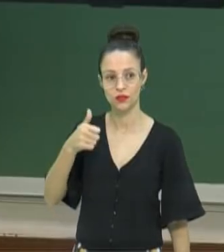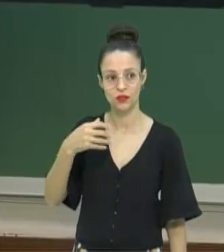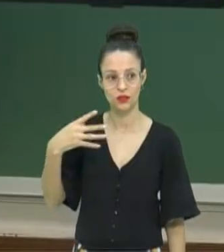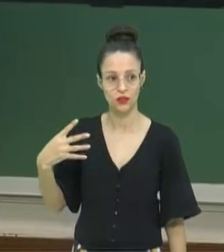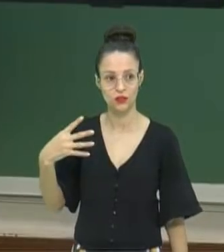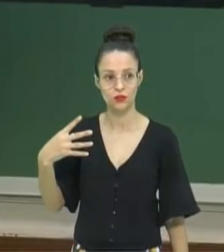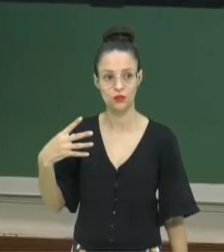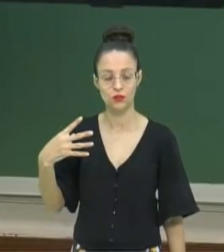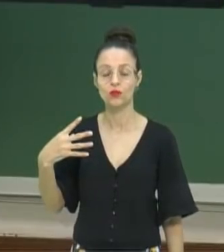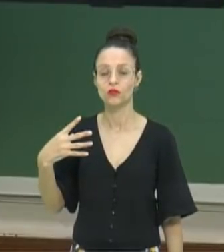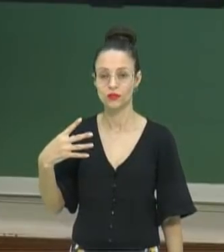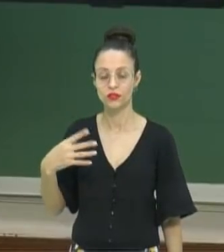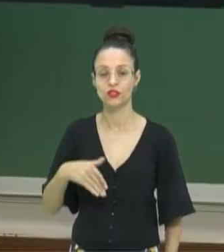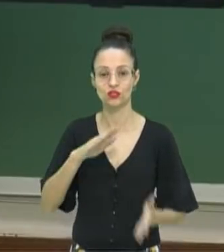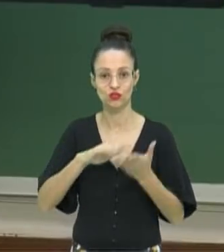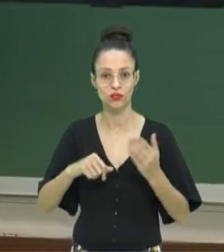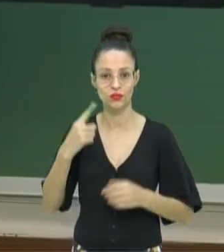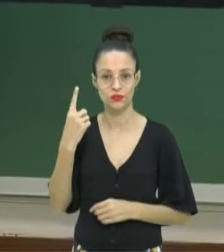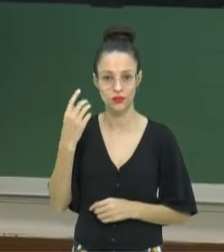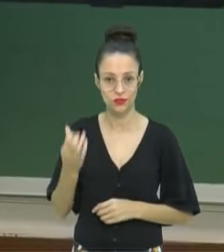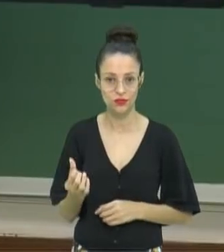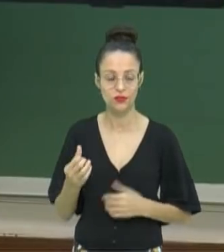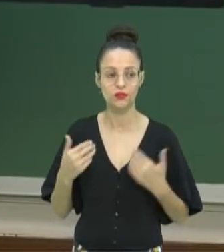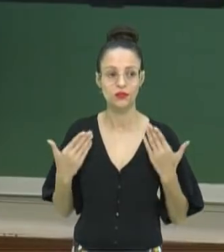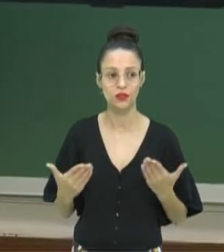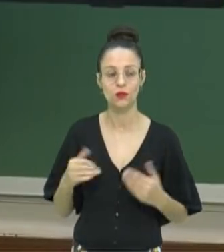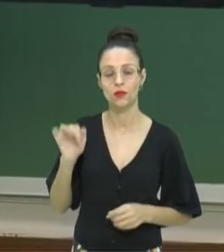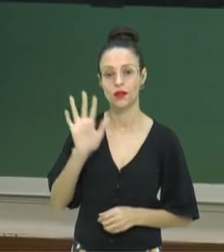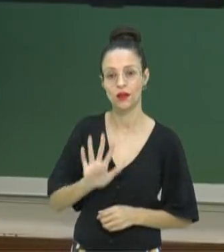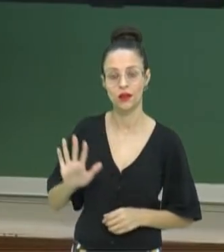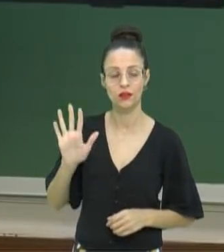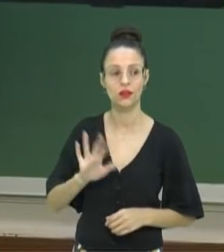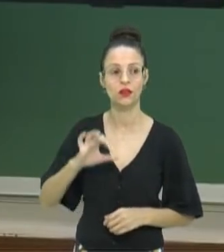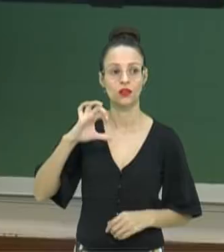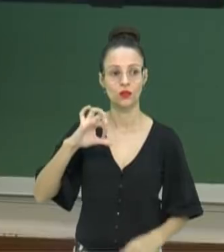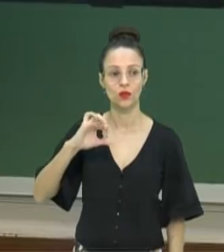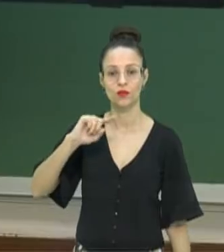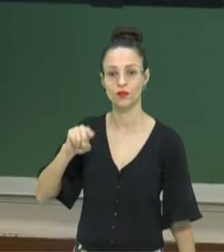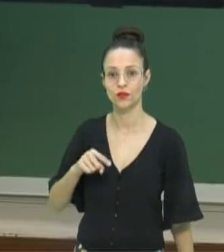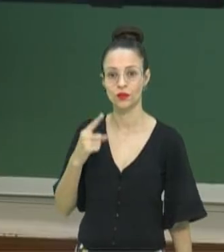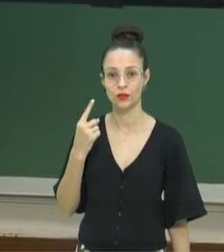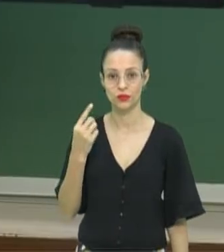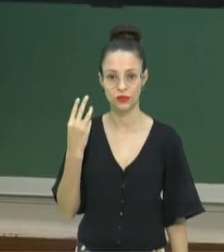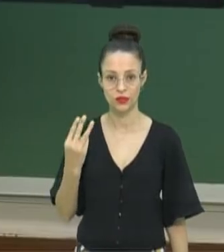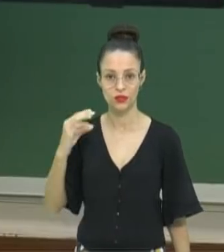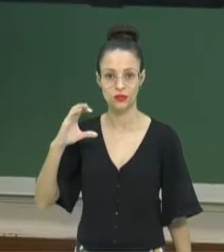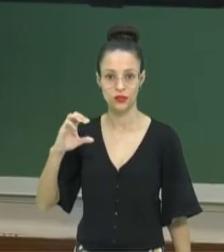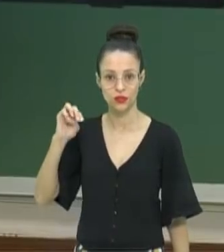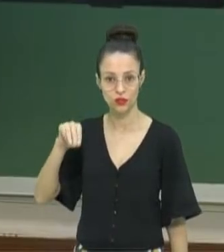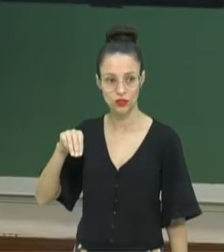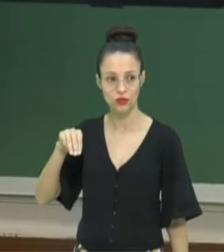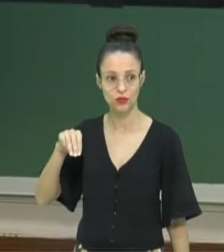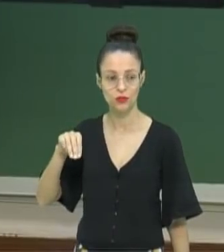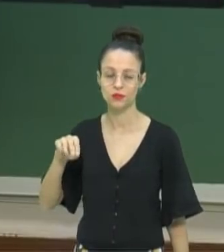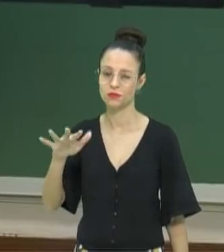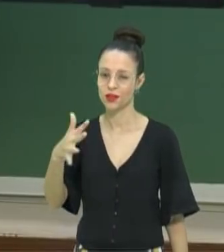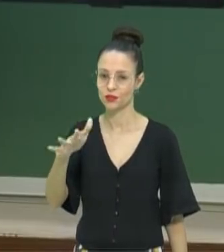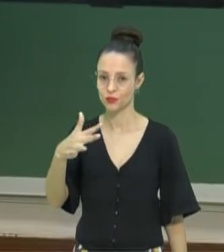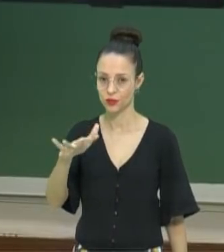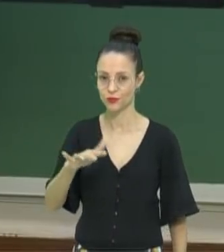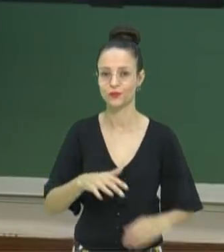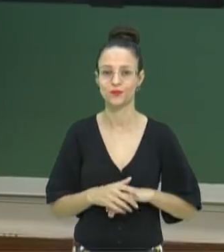Faz essa multiplicação, tira o 16. Então, a área vai ficar 9,13 centímetros